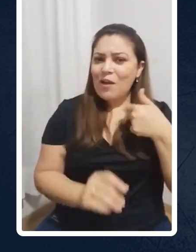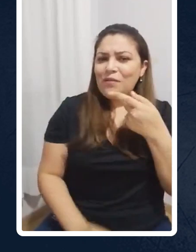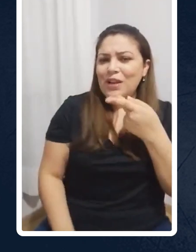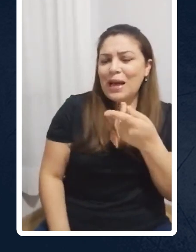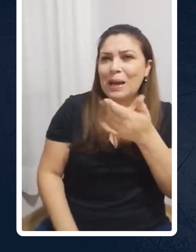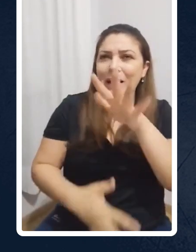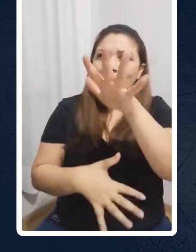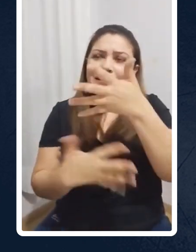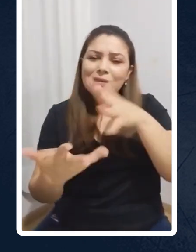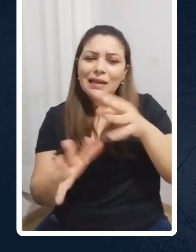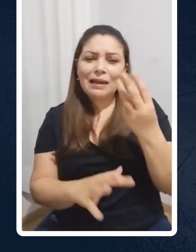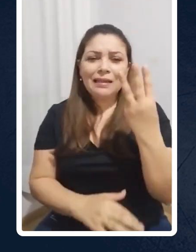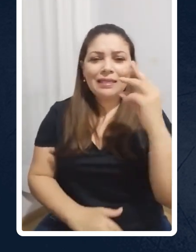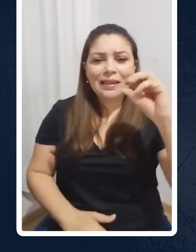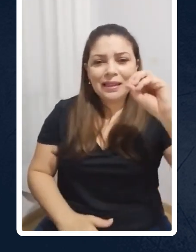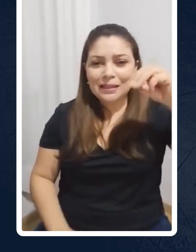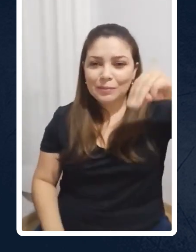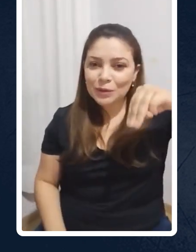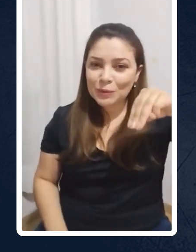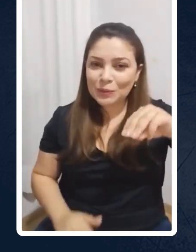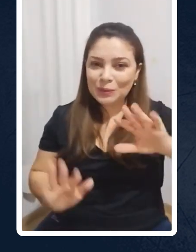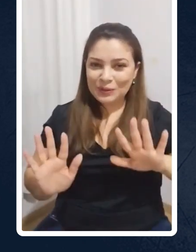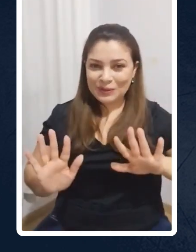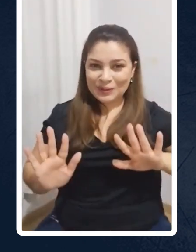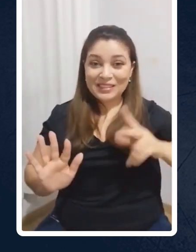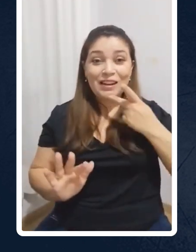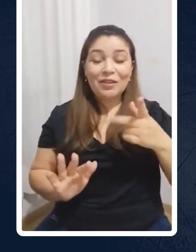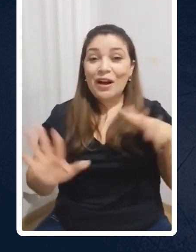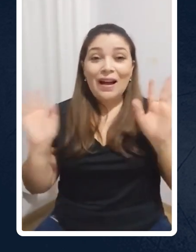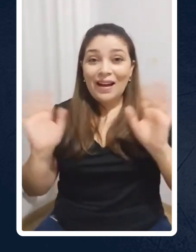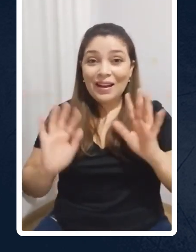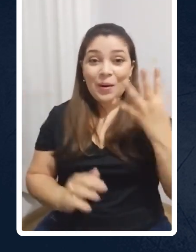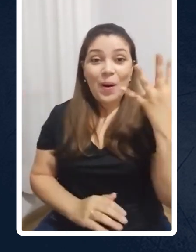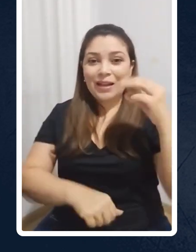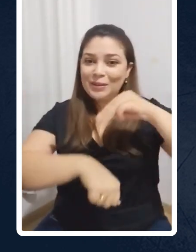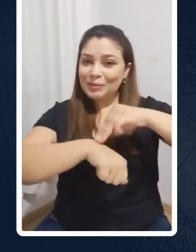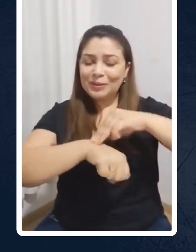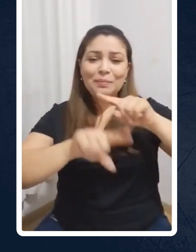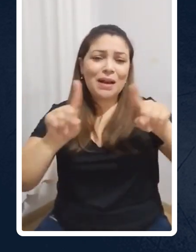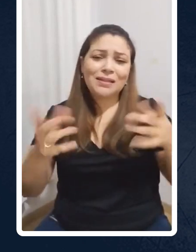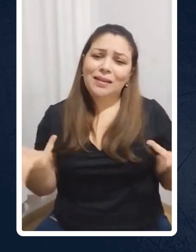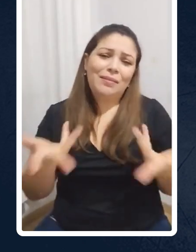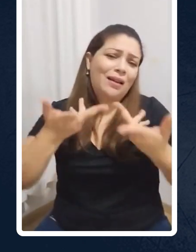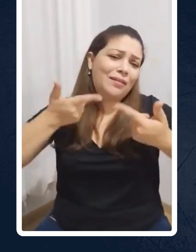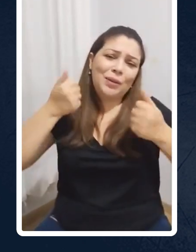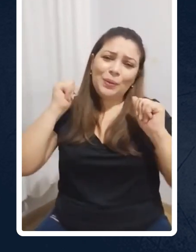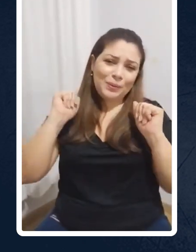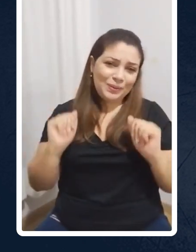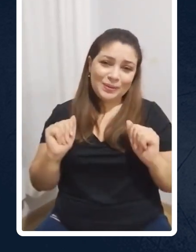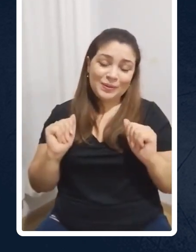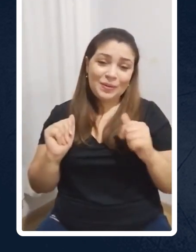Por isso que a mãe olhou, ai, 4 minutos. Mas foi maravilhoso. Eu fico assim, nossa, por 2 horas,